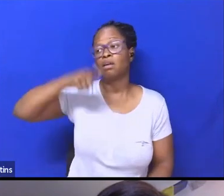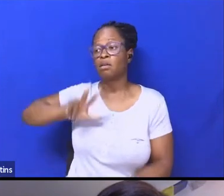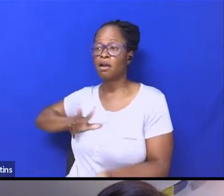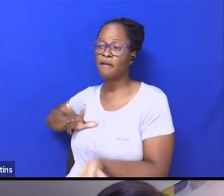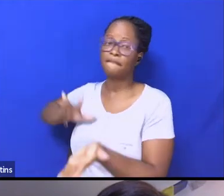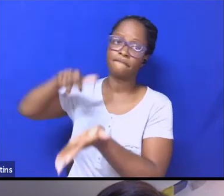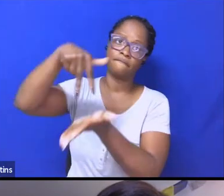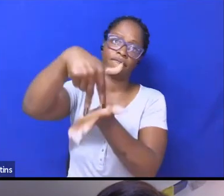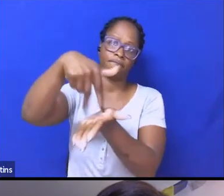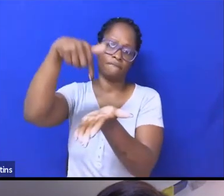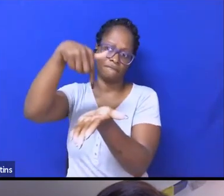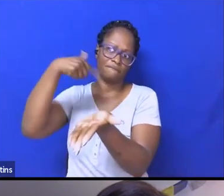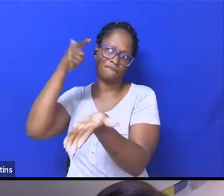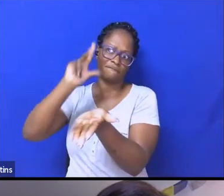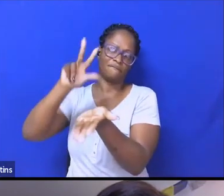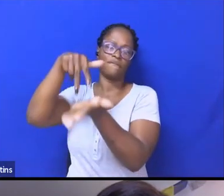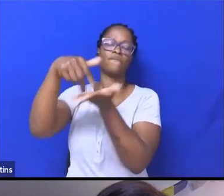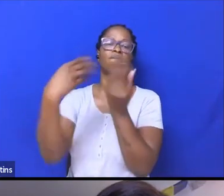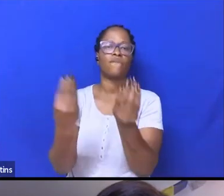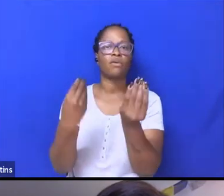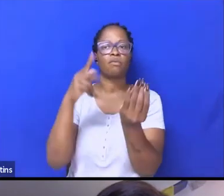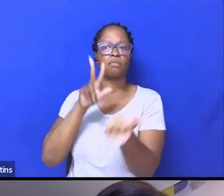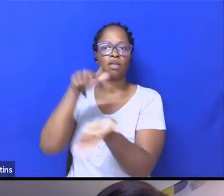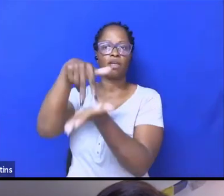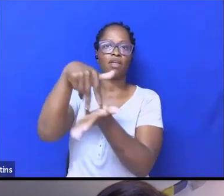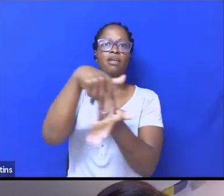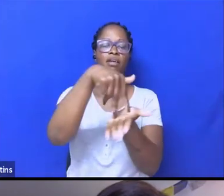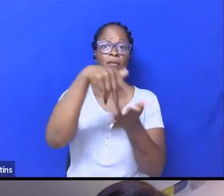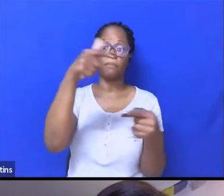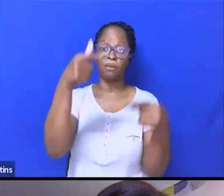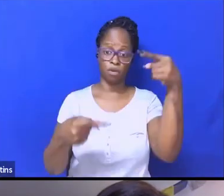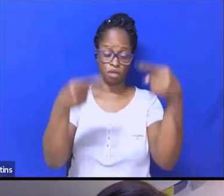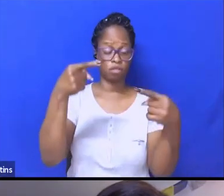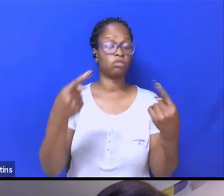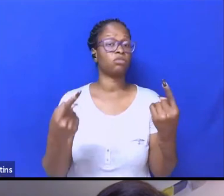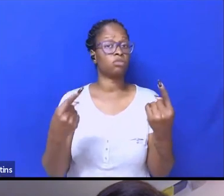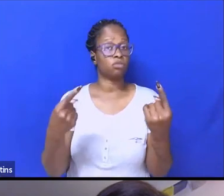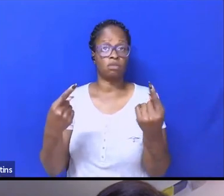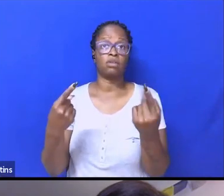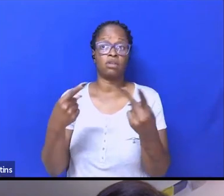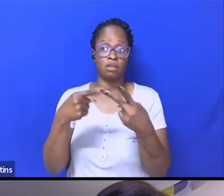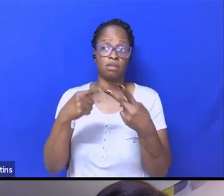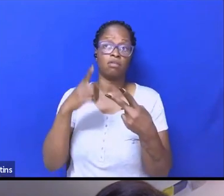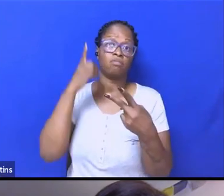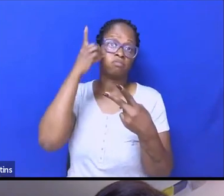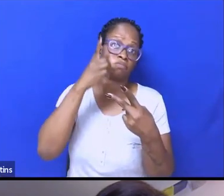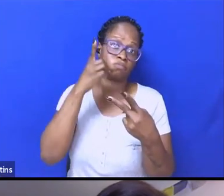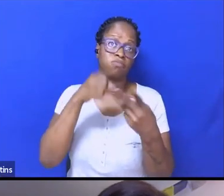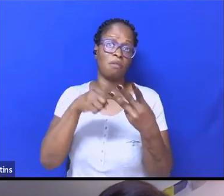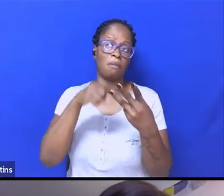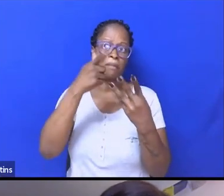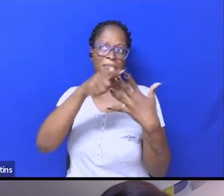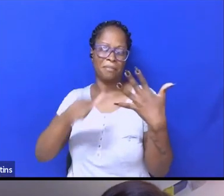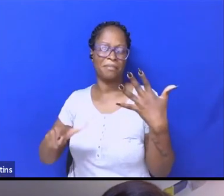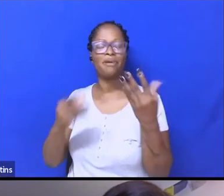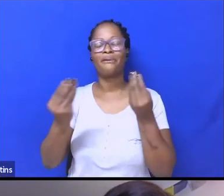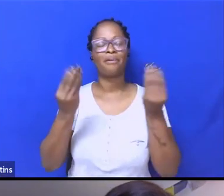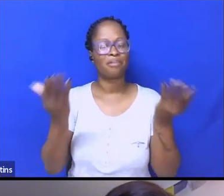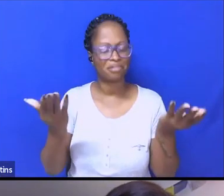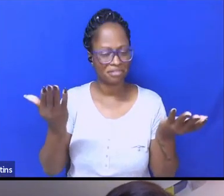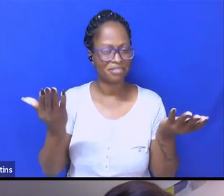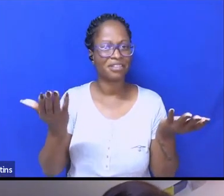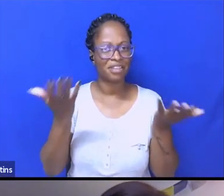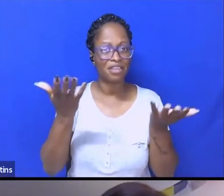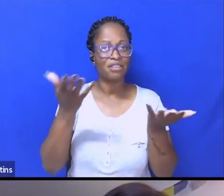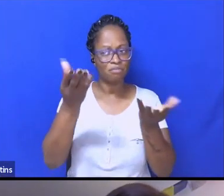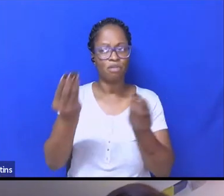de ocupar esses espaços políticos na advocacia enfim tudo isso deixa essas